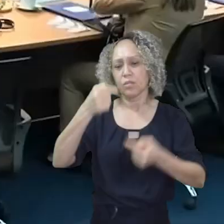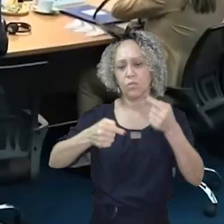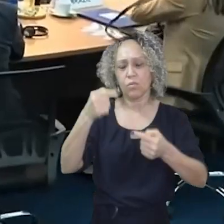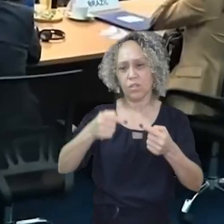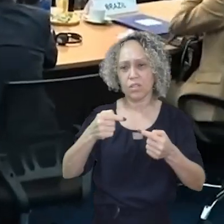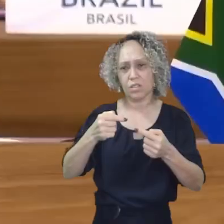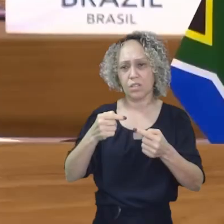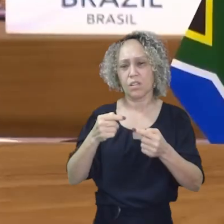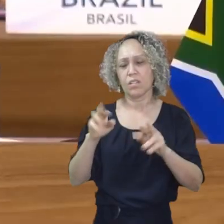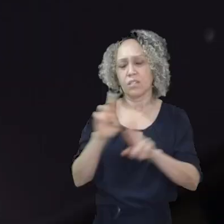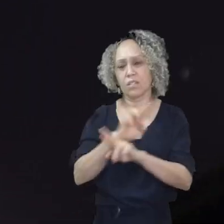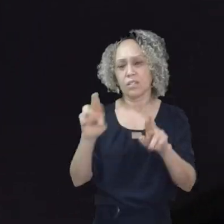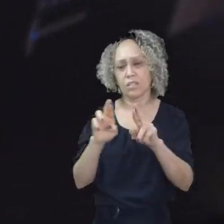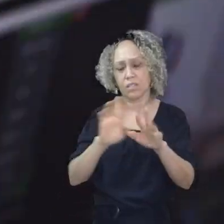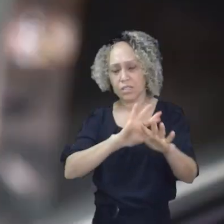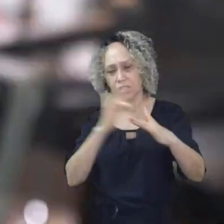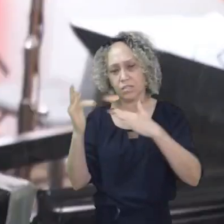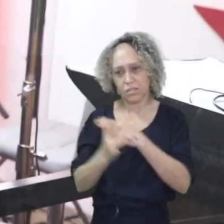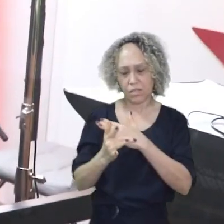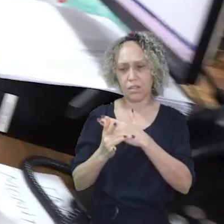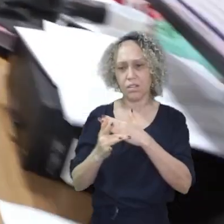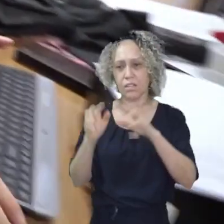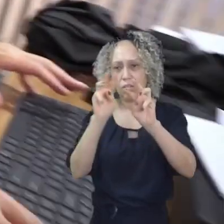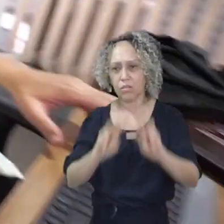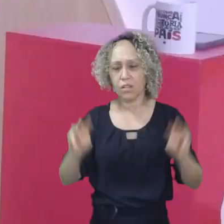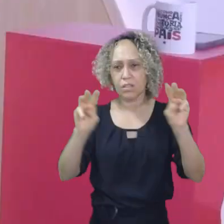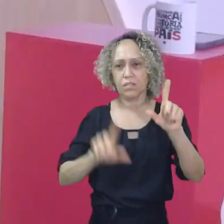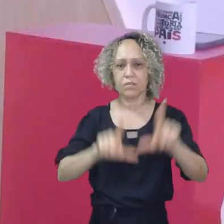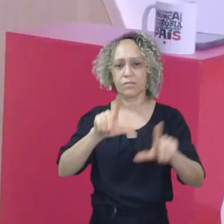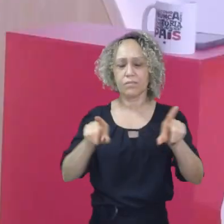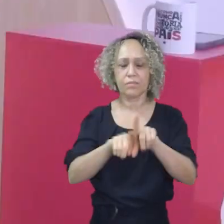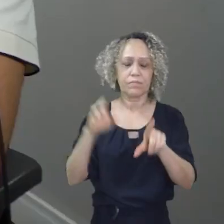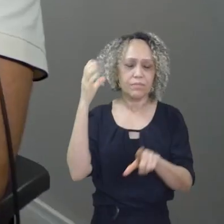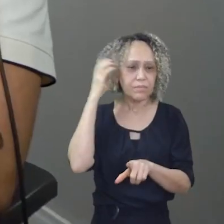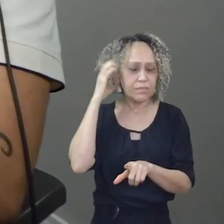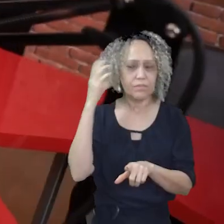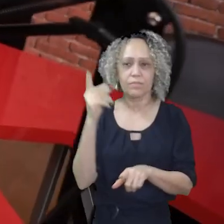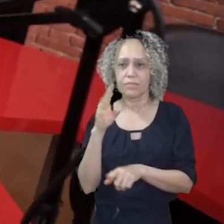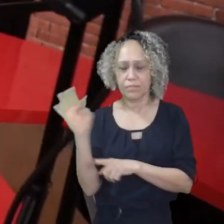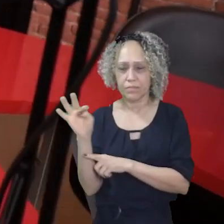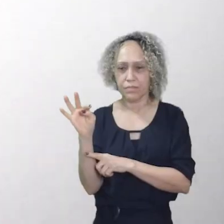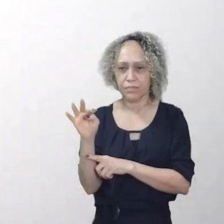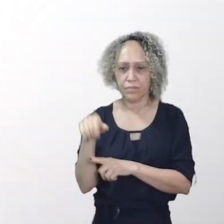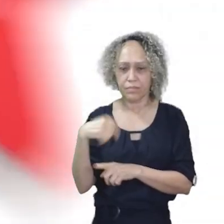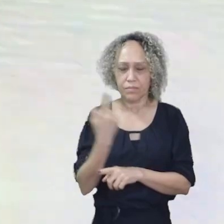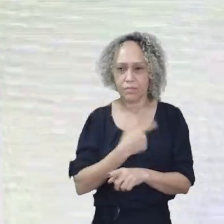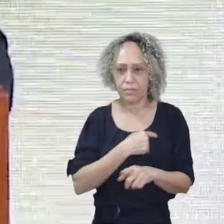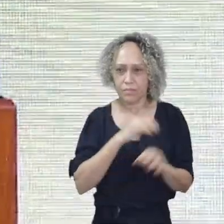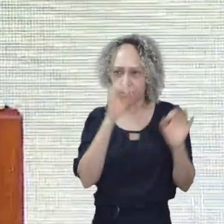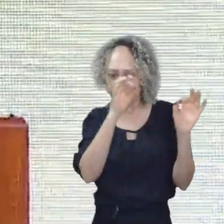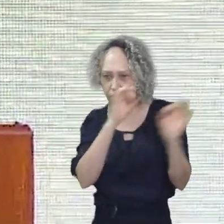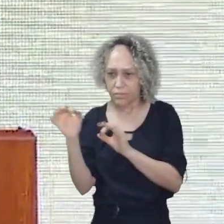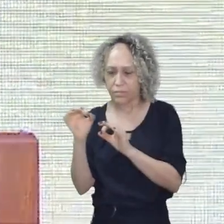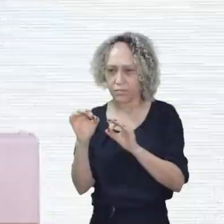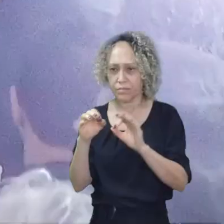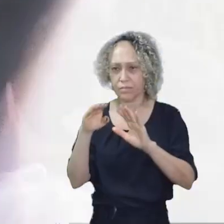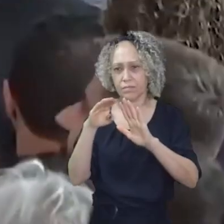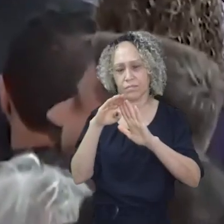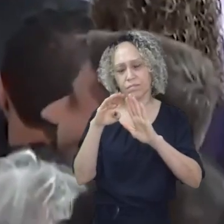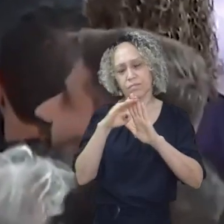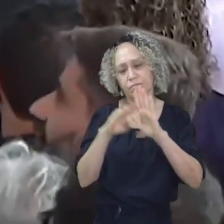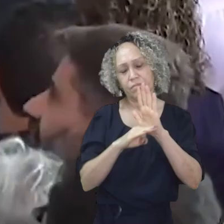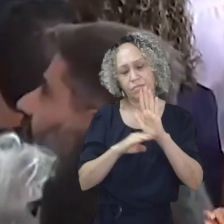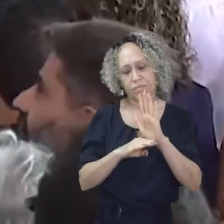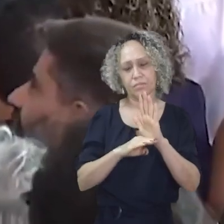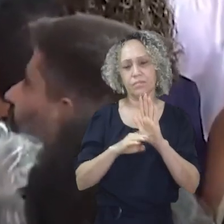fatos políticos nas redes sociais, no site, na TV e na Rádio PT. Acompanhamos a ampliação do